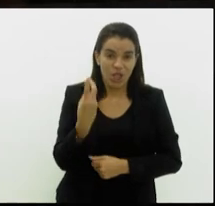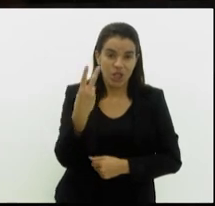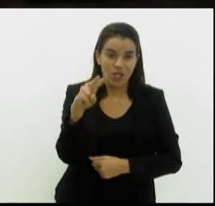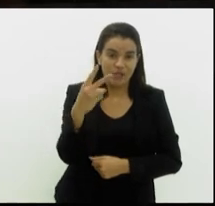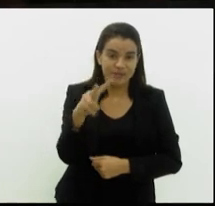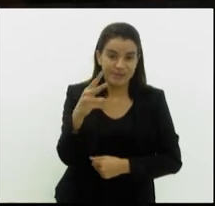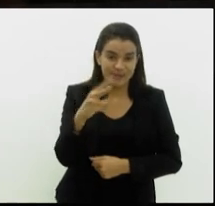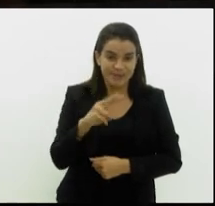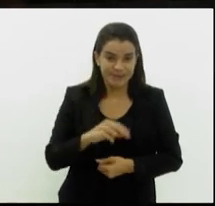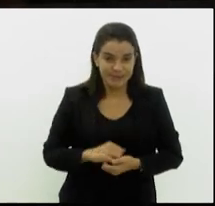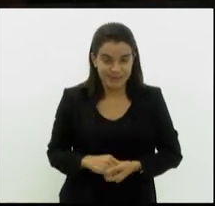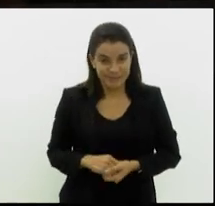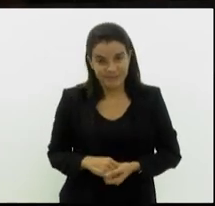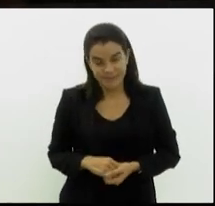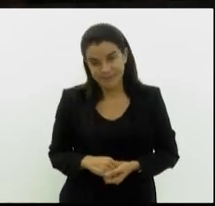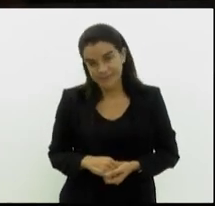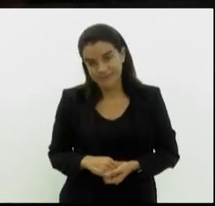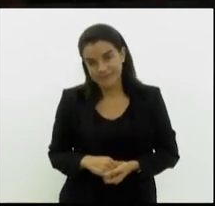2.